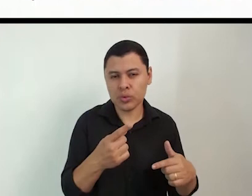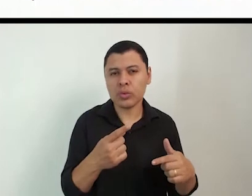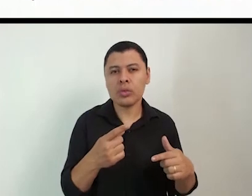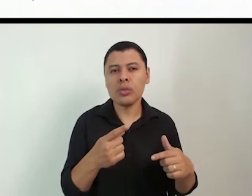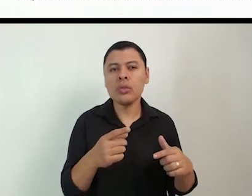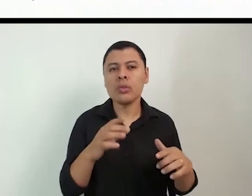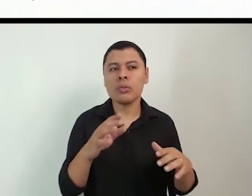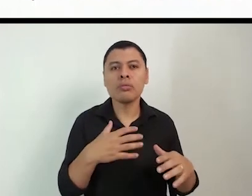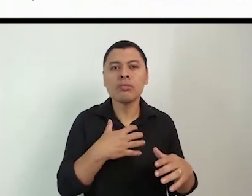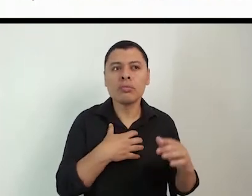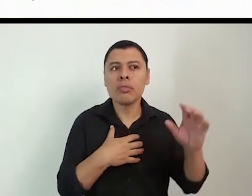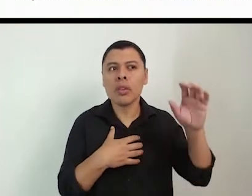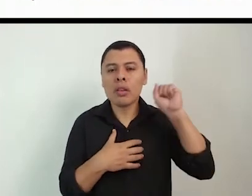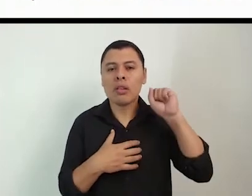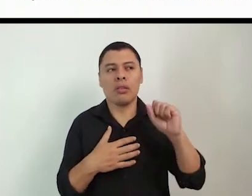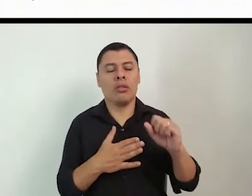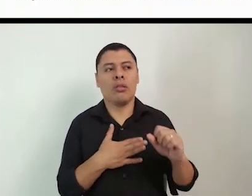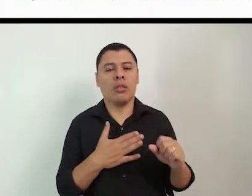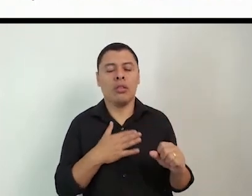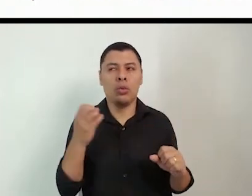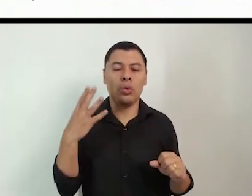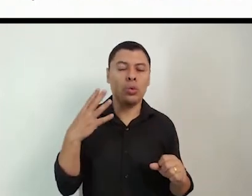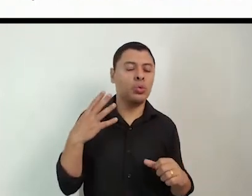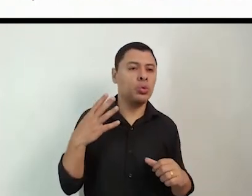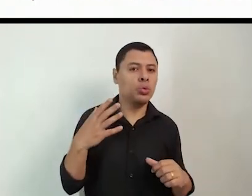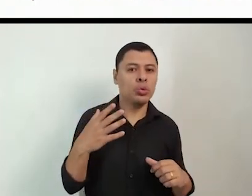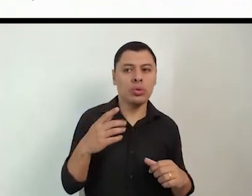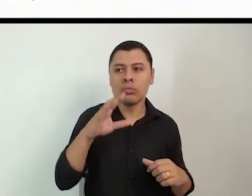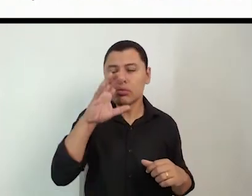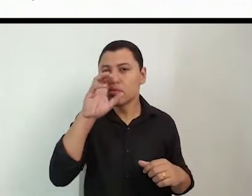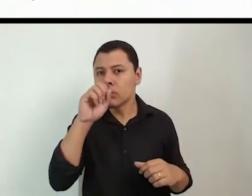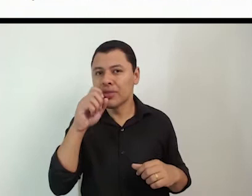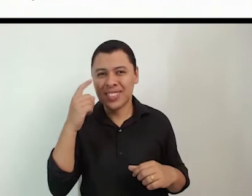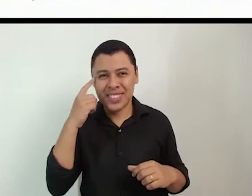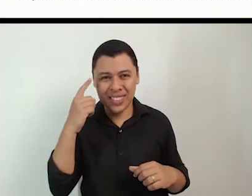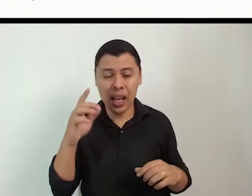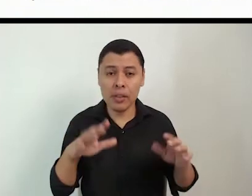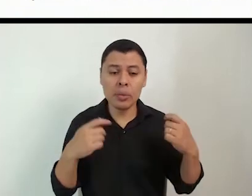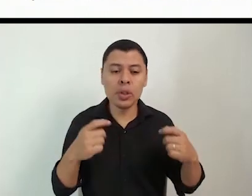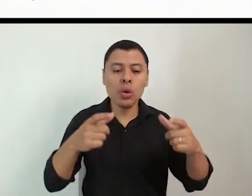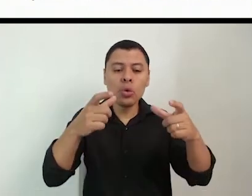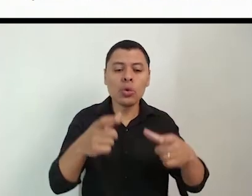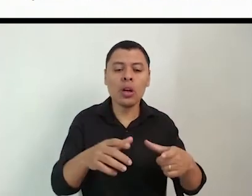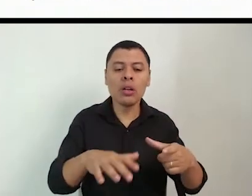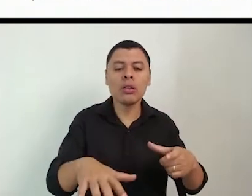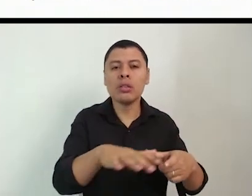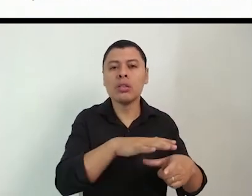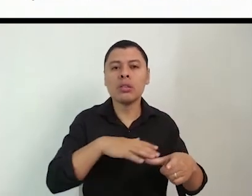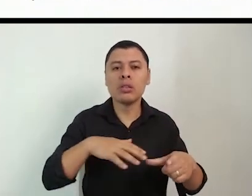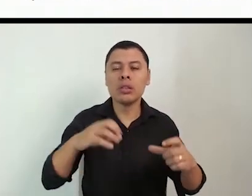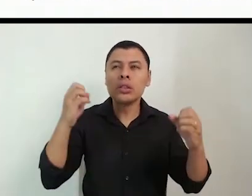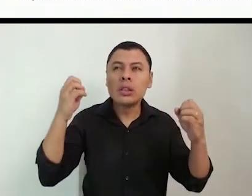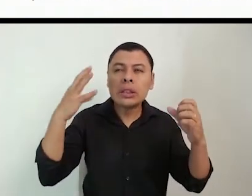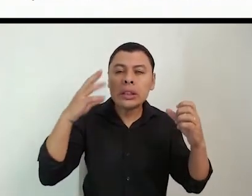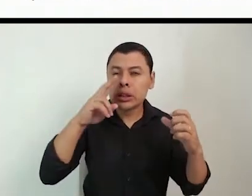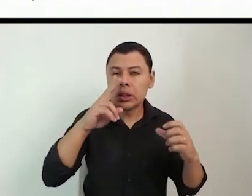questões sensoriais, talvez você prefira e necessite de um local que não tenha muita iluminação,